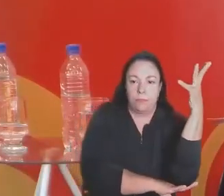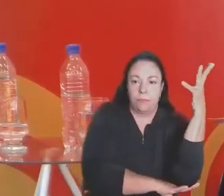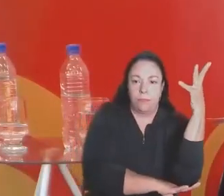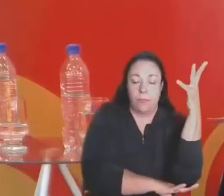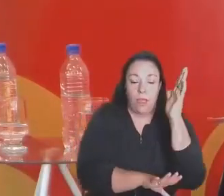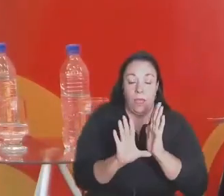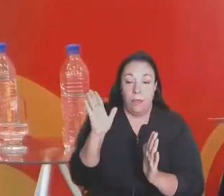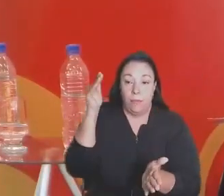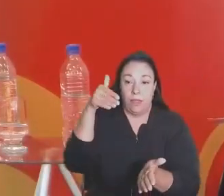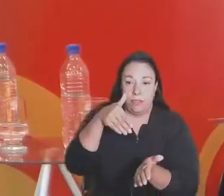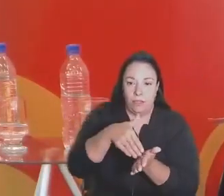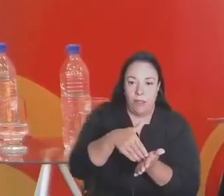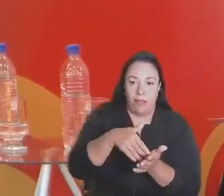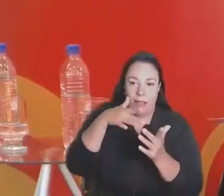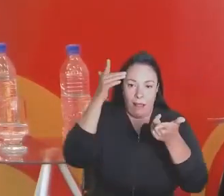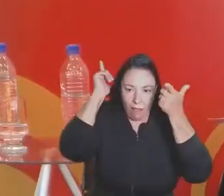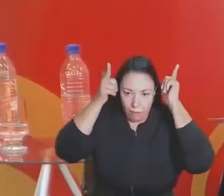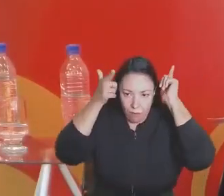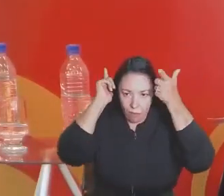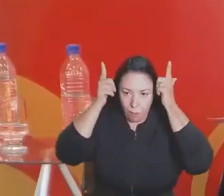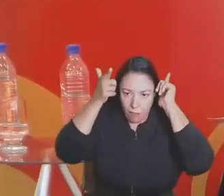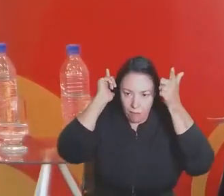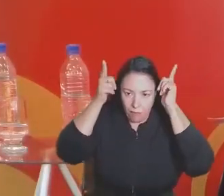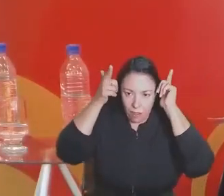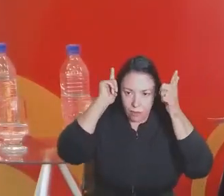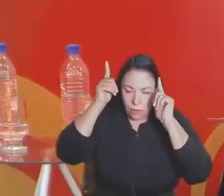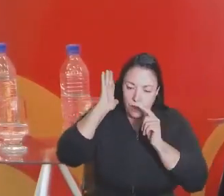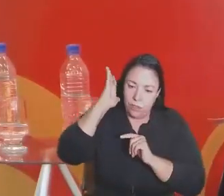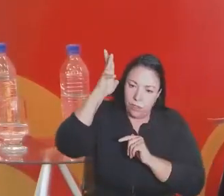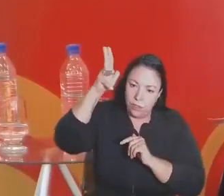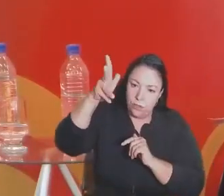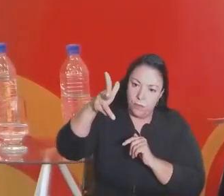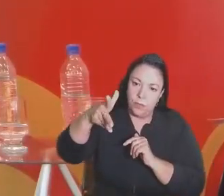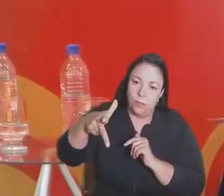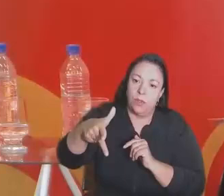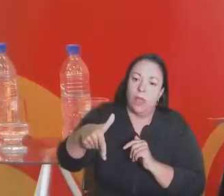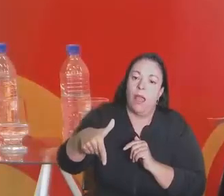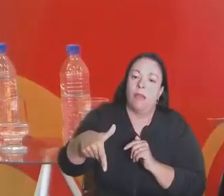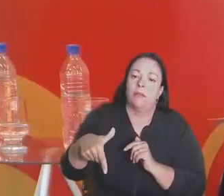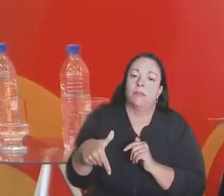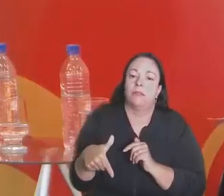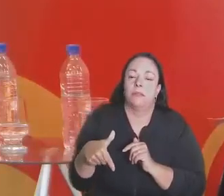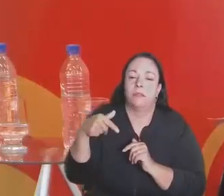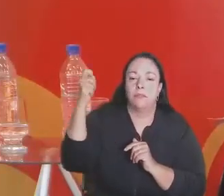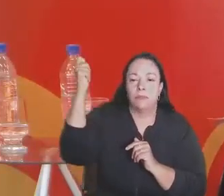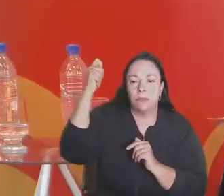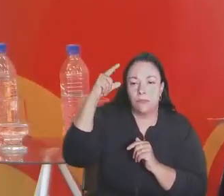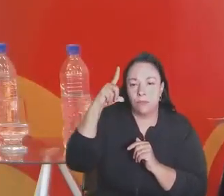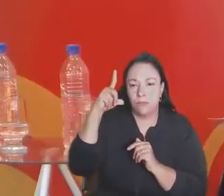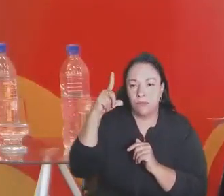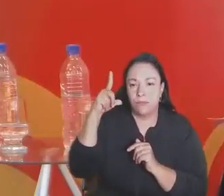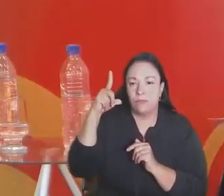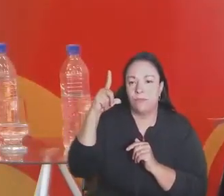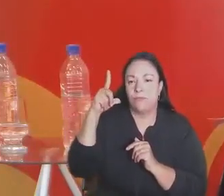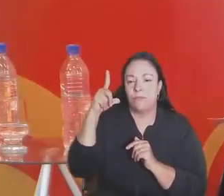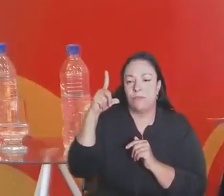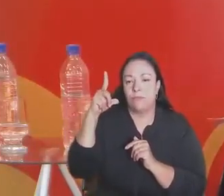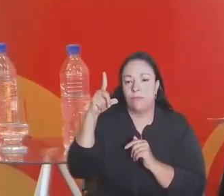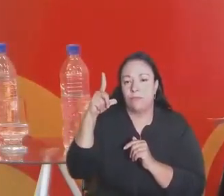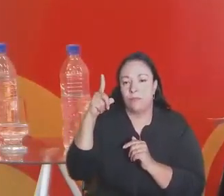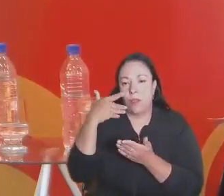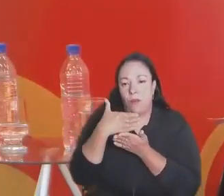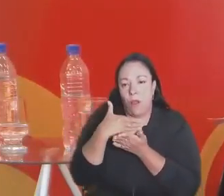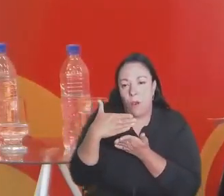Nós saímos, era já o dia amanhecendo, ainda o sol estava timidamente, né,